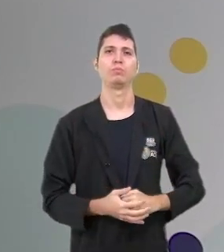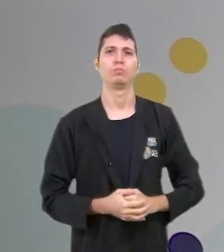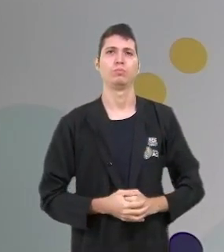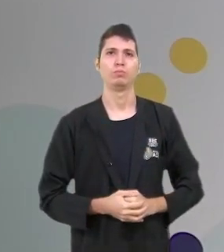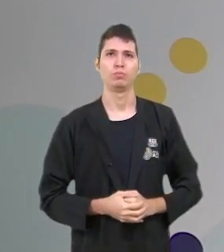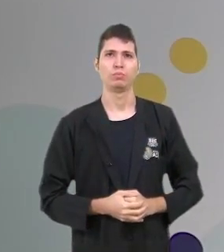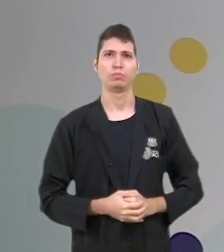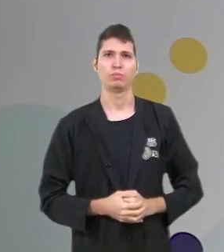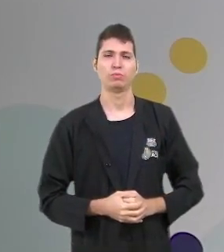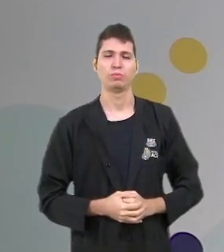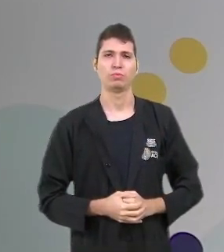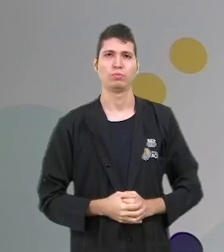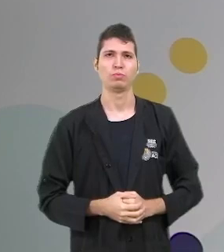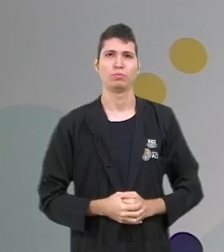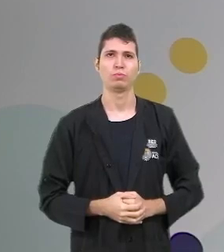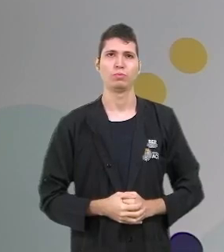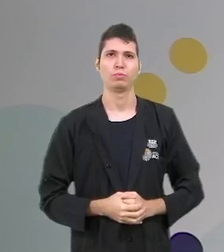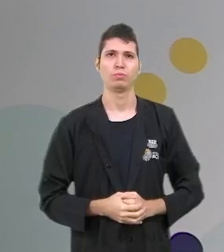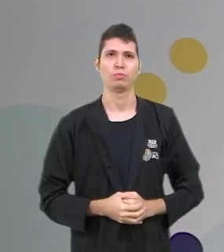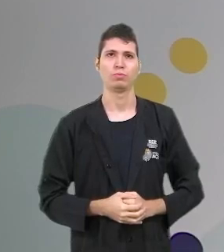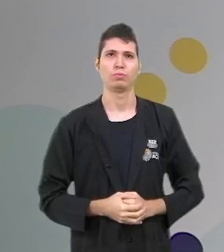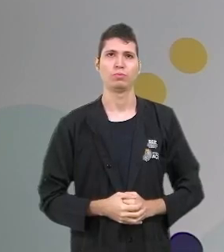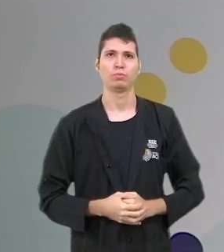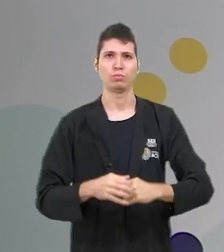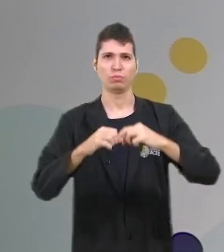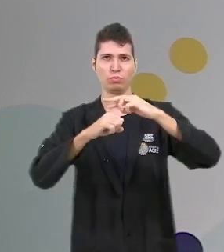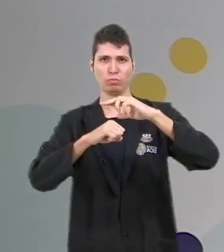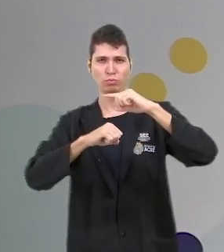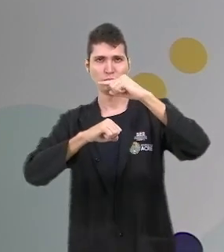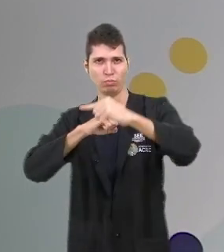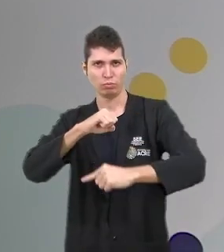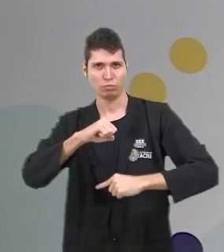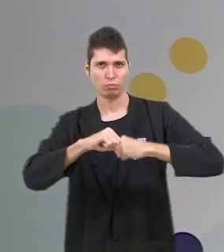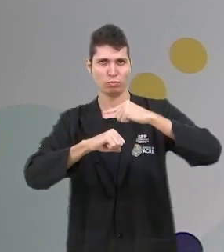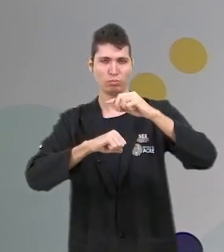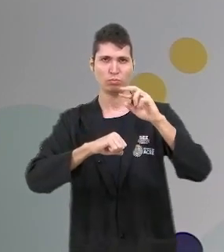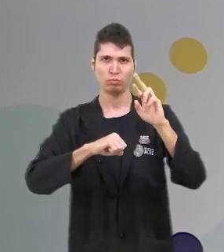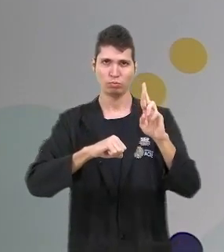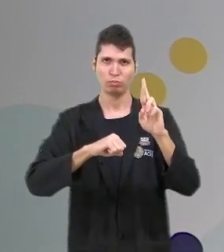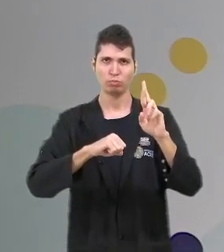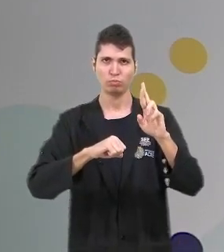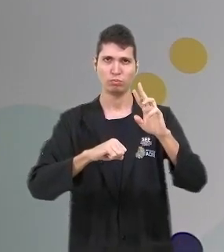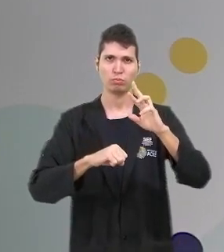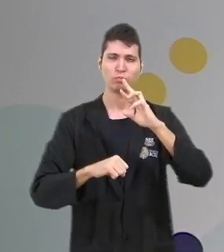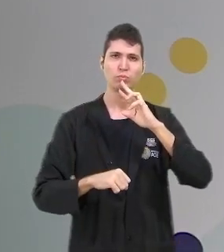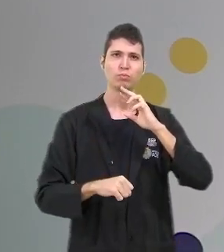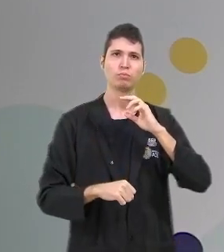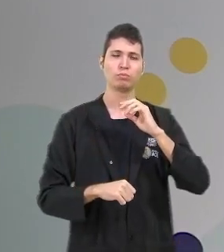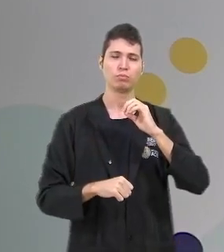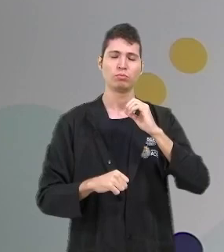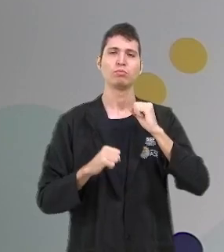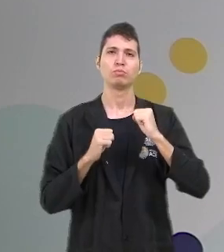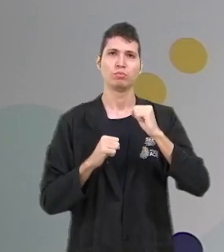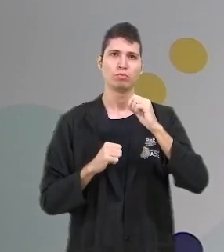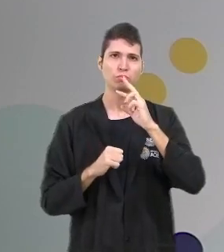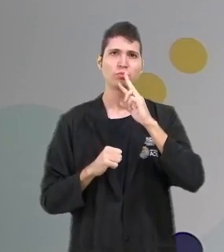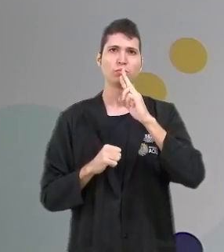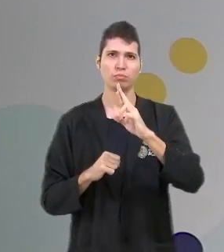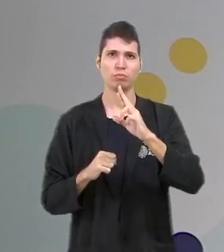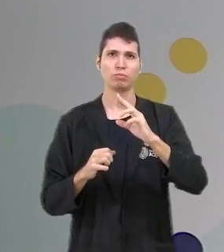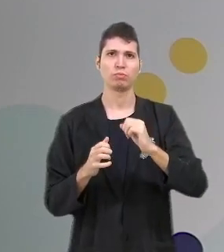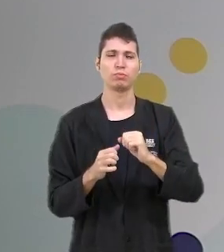como informação para o raio atômico, podemos concluir que quanto maior for